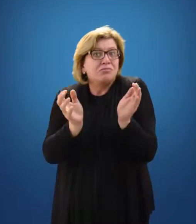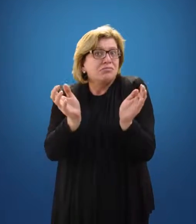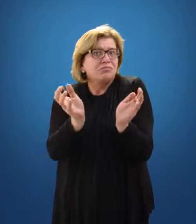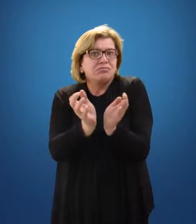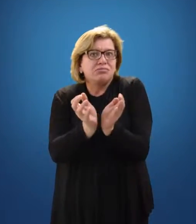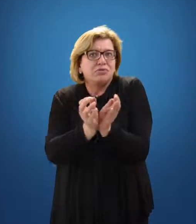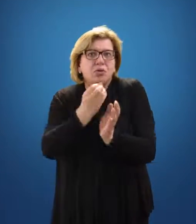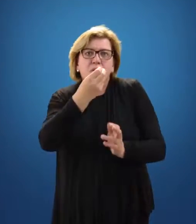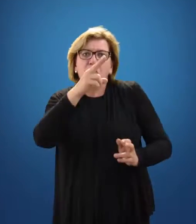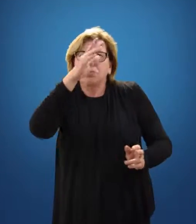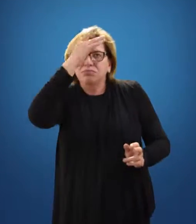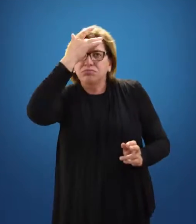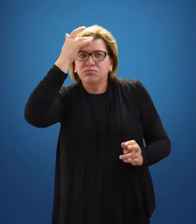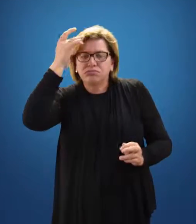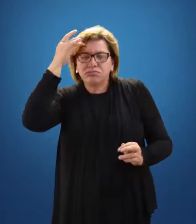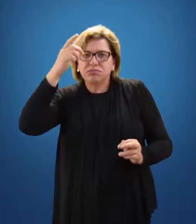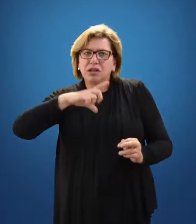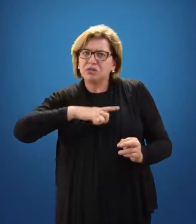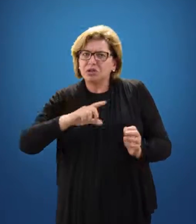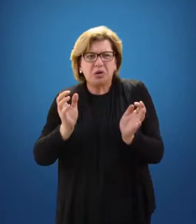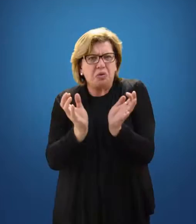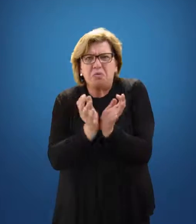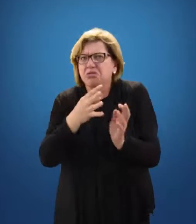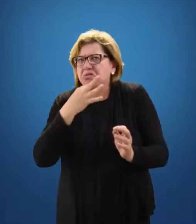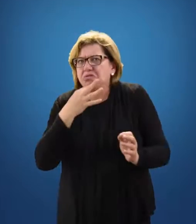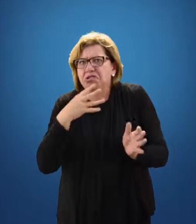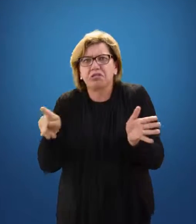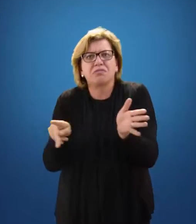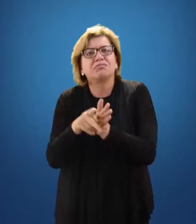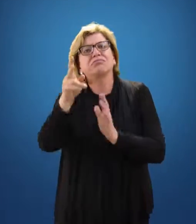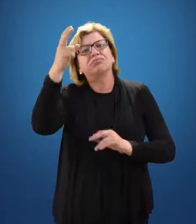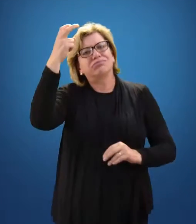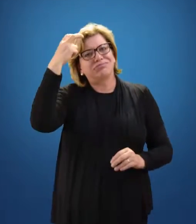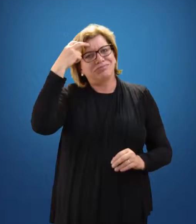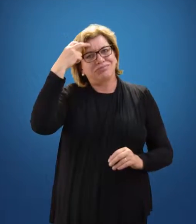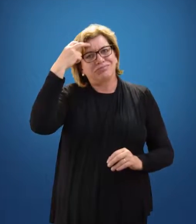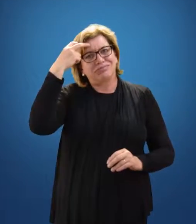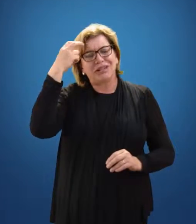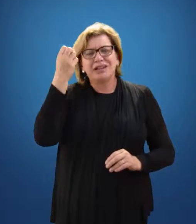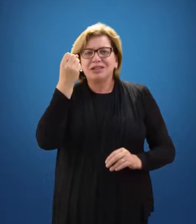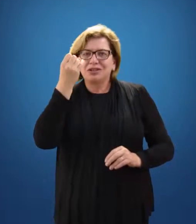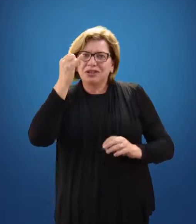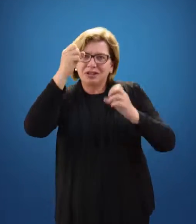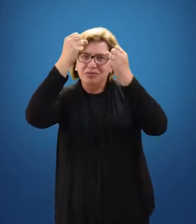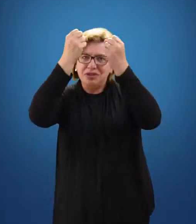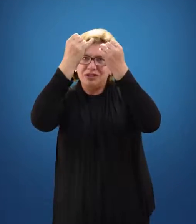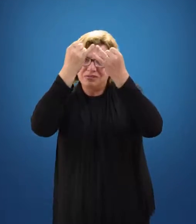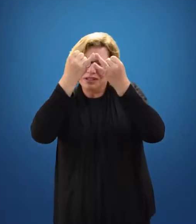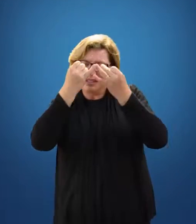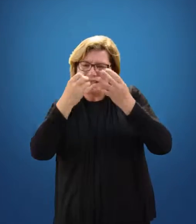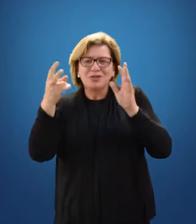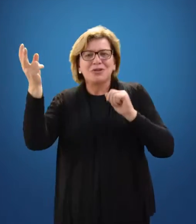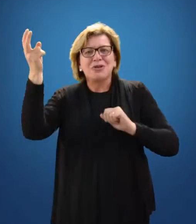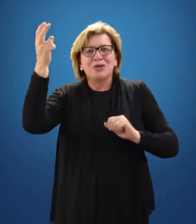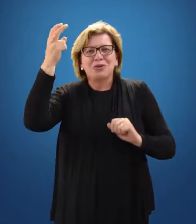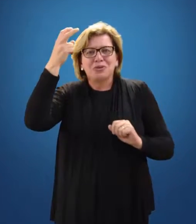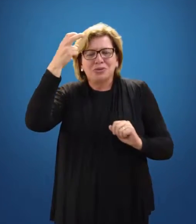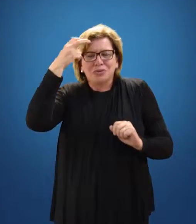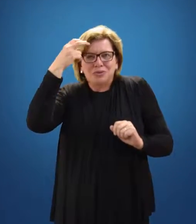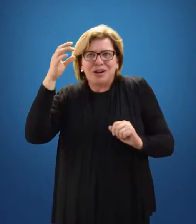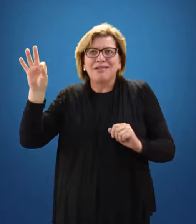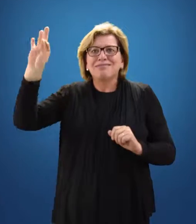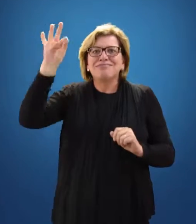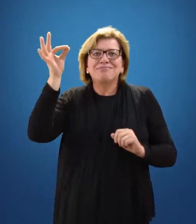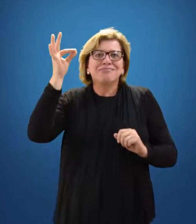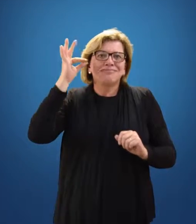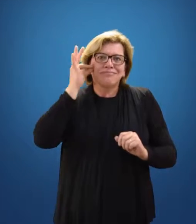que não seja conhecedor da sua própria cultura. Quando falamos em culturas de abelhas ou de formigas,